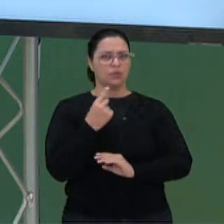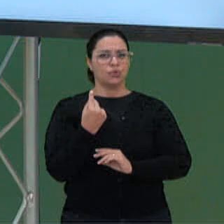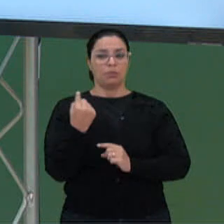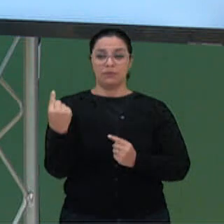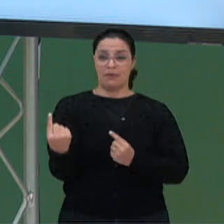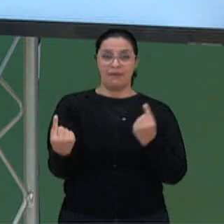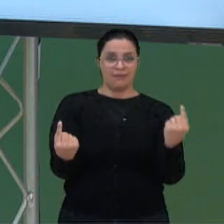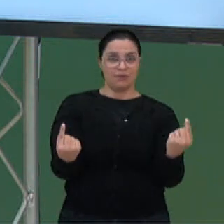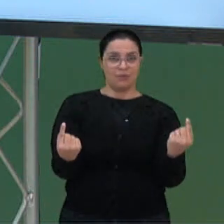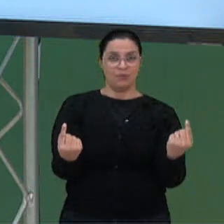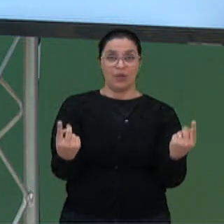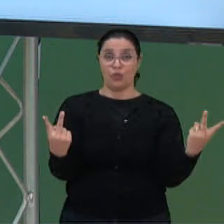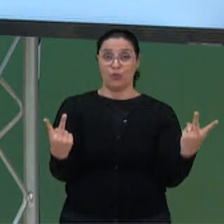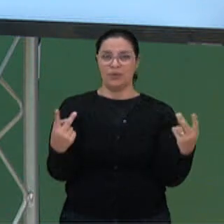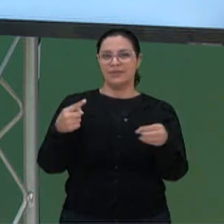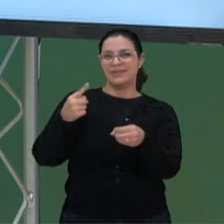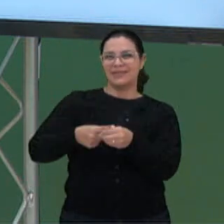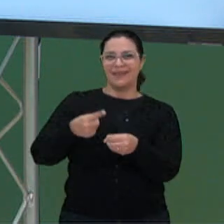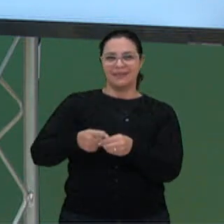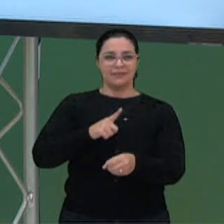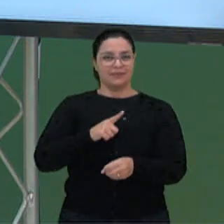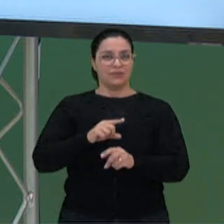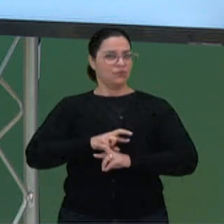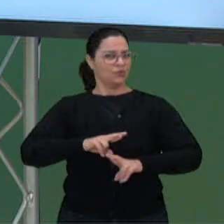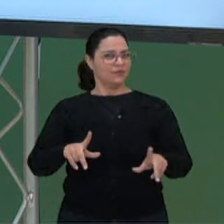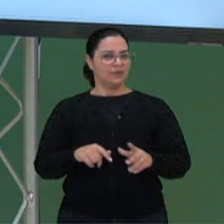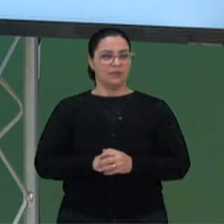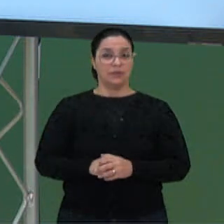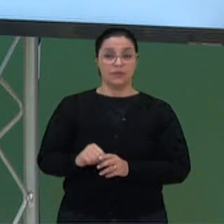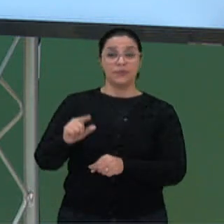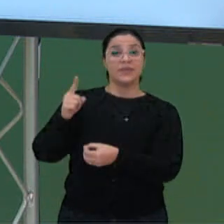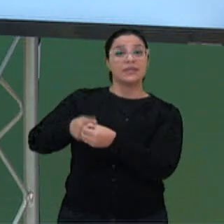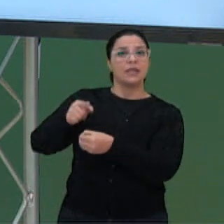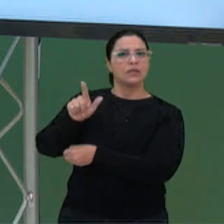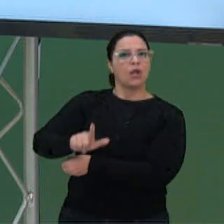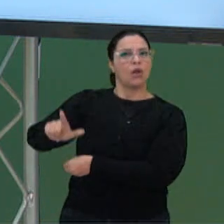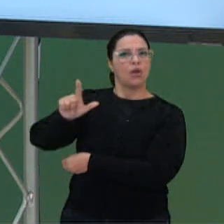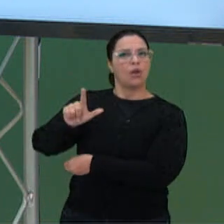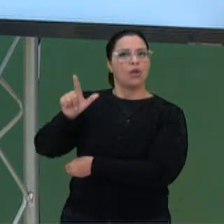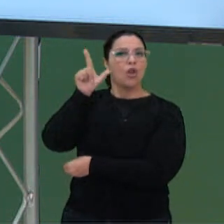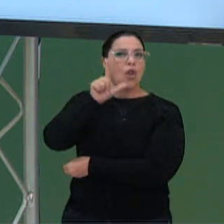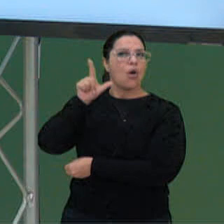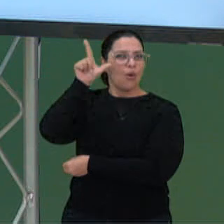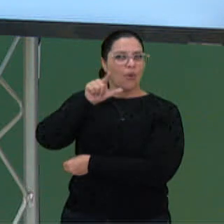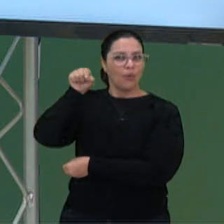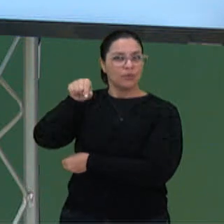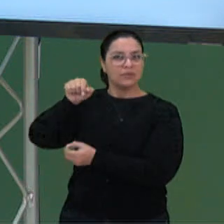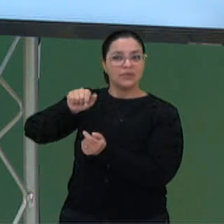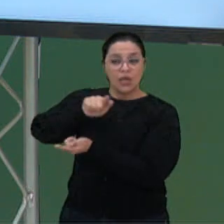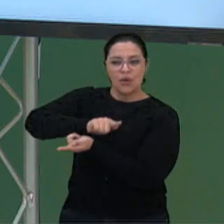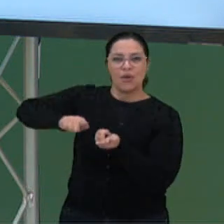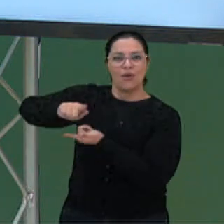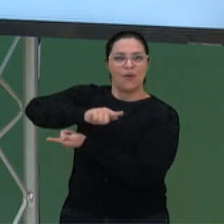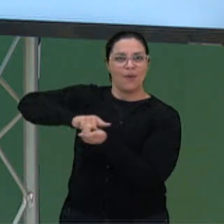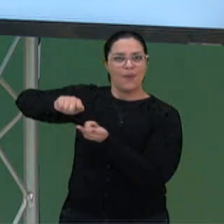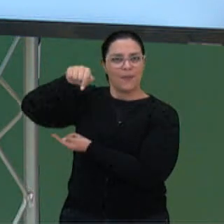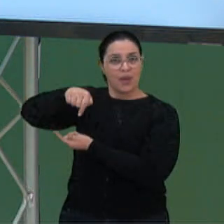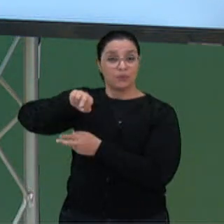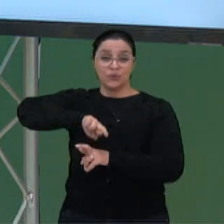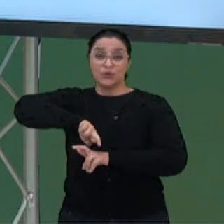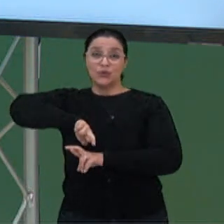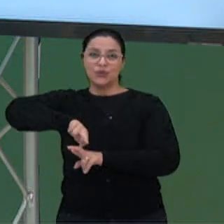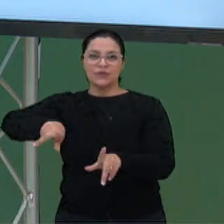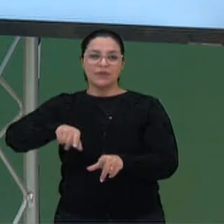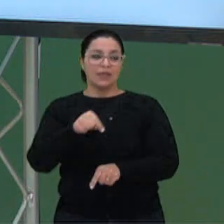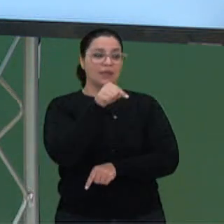que envolvem essas duas cidades, né? Então, Londres, nós dizemos que ela é uma cidade global, diferente